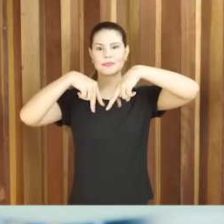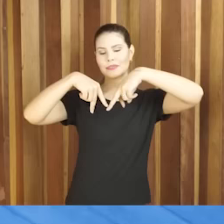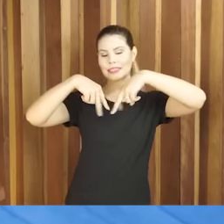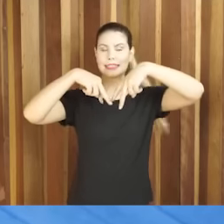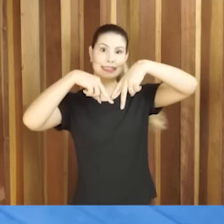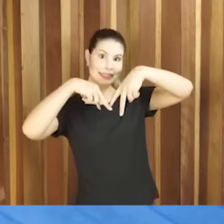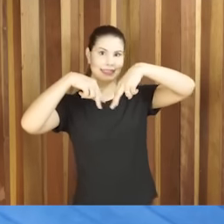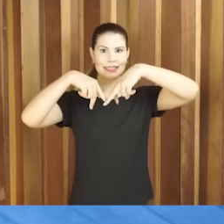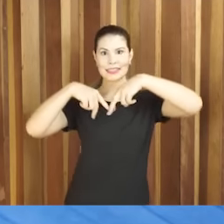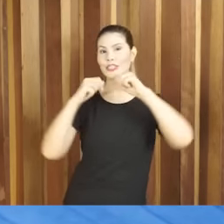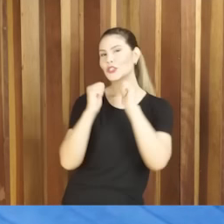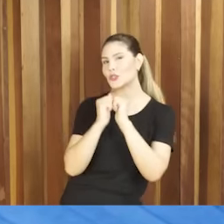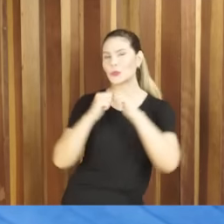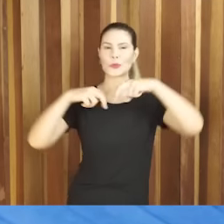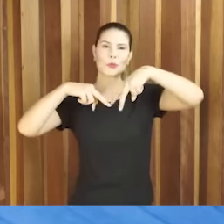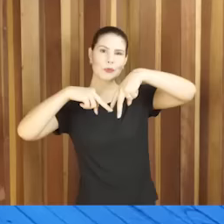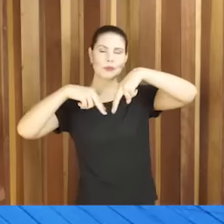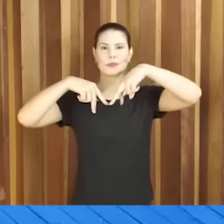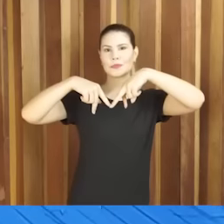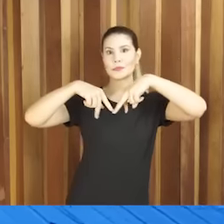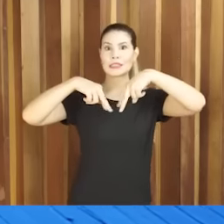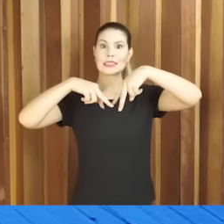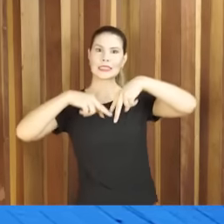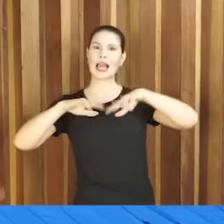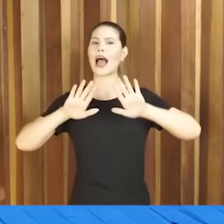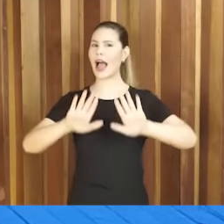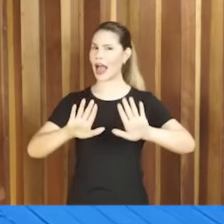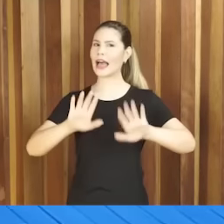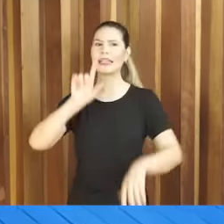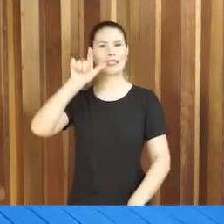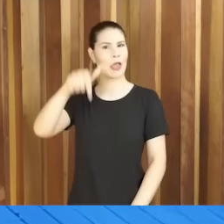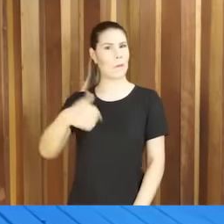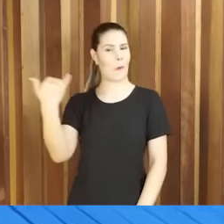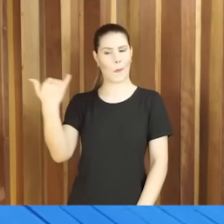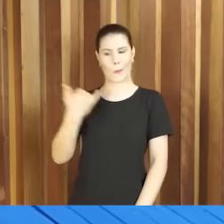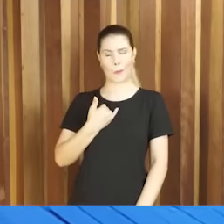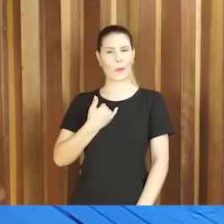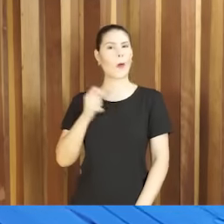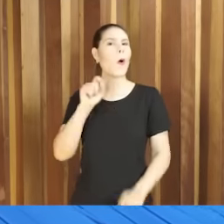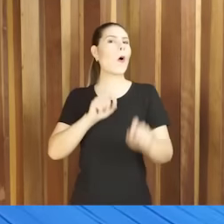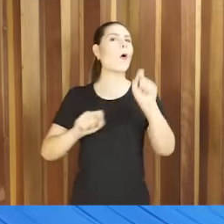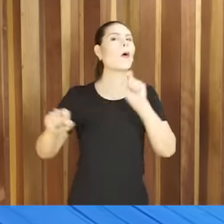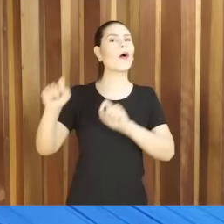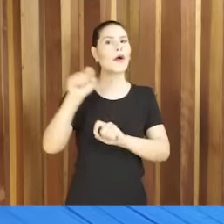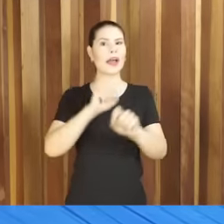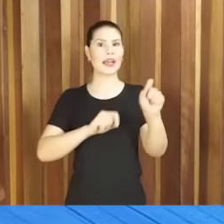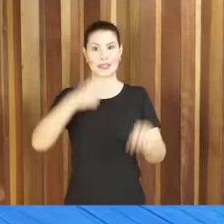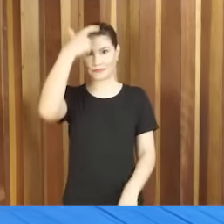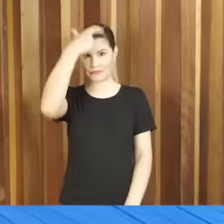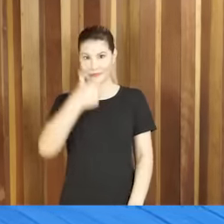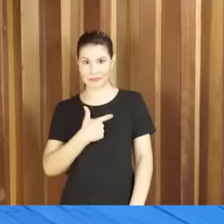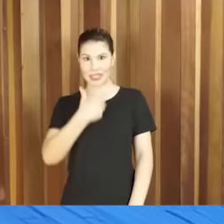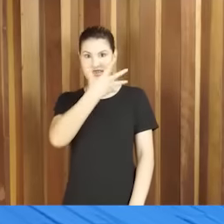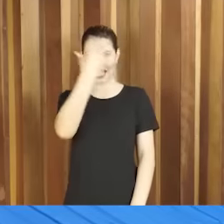bem juntinho com o meu. E depois não vá dizer